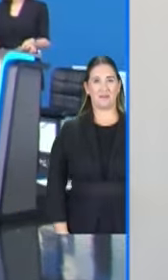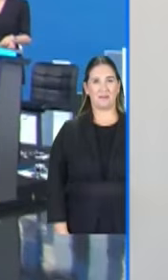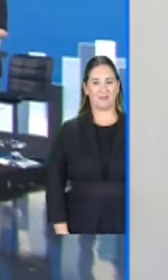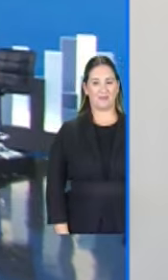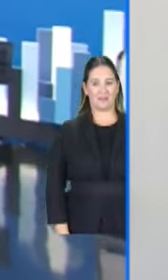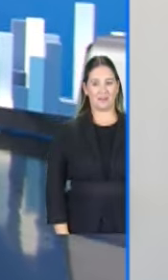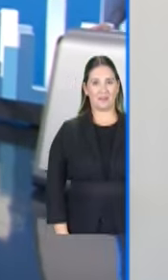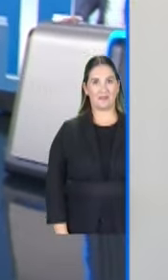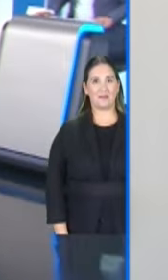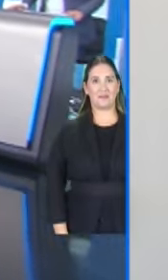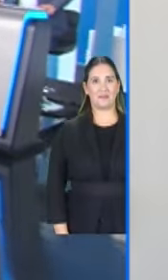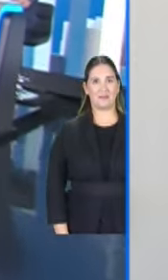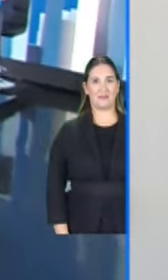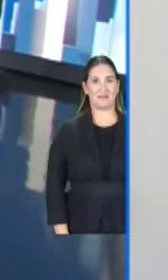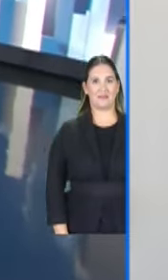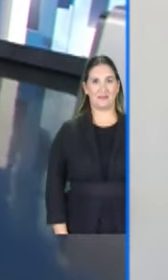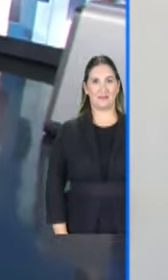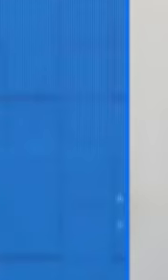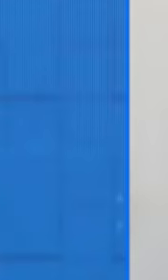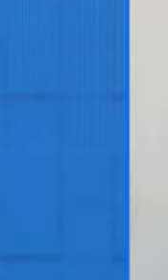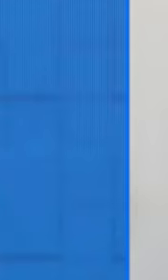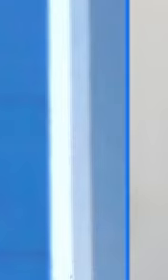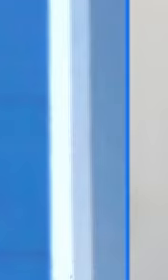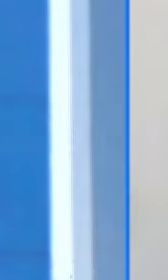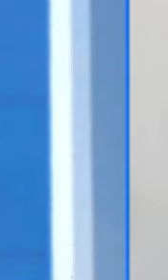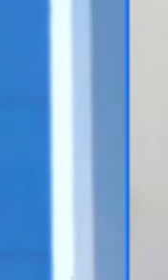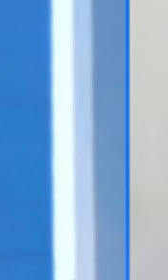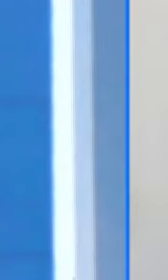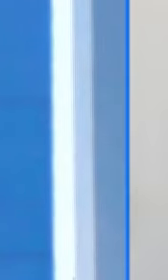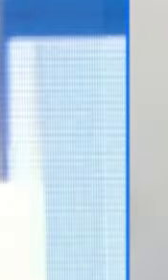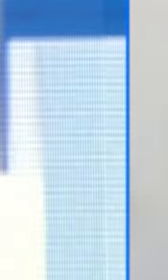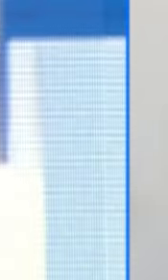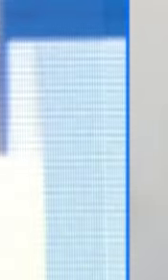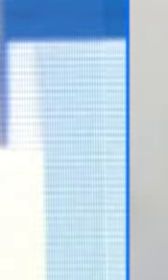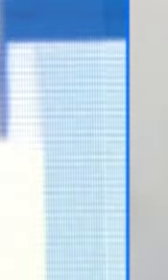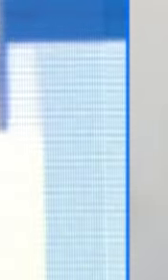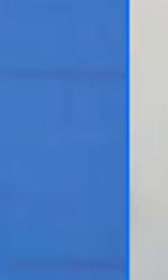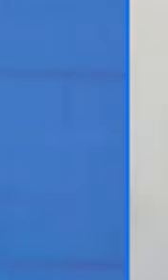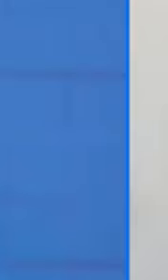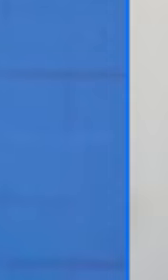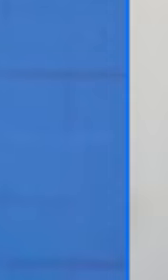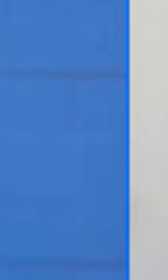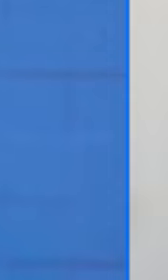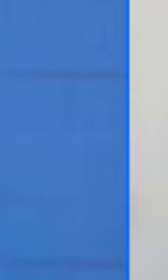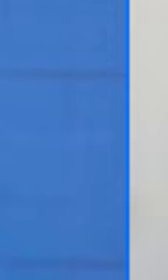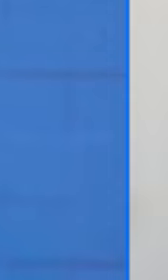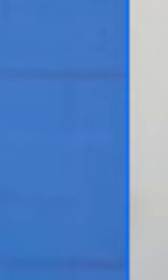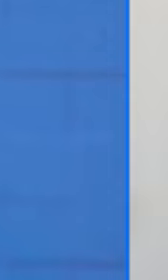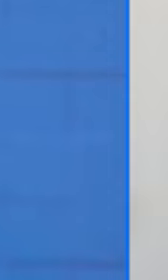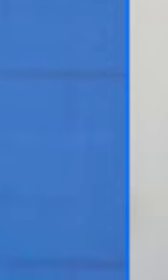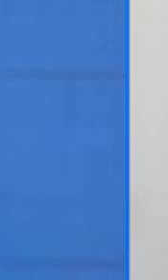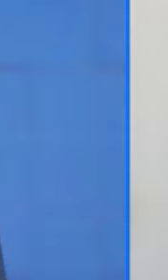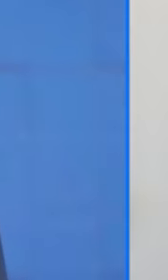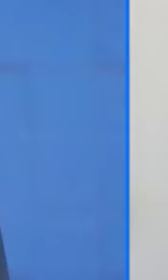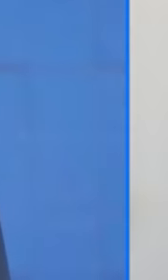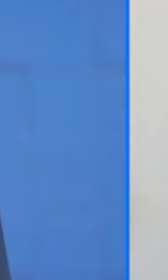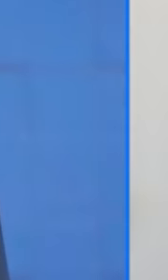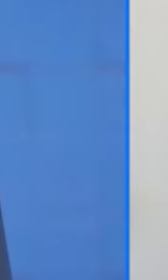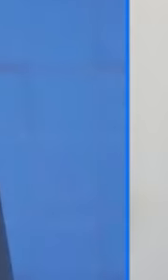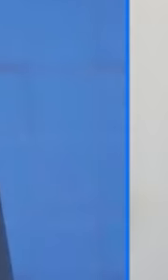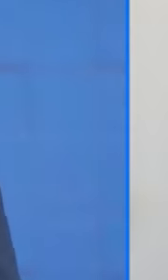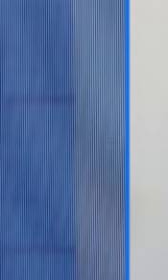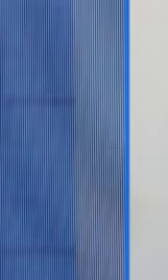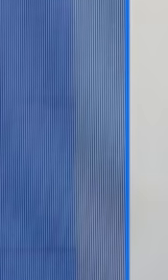para ele do que para o Boulos no segundo turno. Então, é um elemento muito positivo para o Nunes isso. Se deve ao fato dele, né,